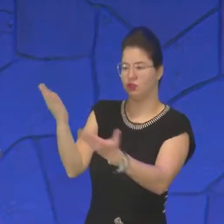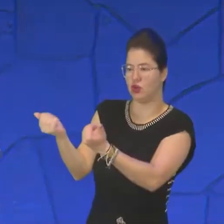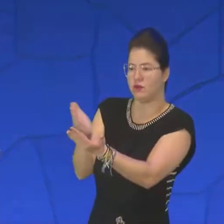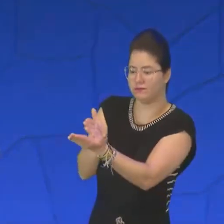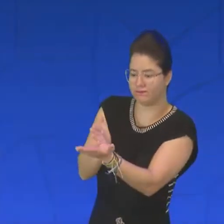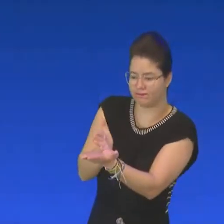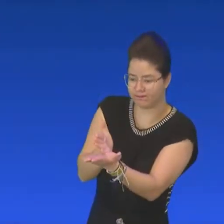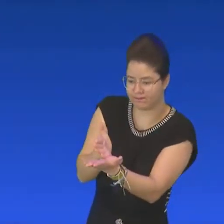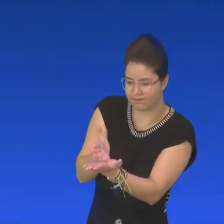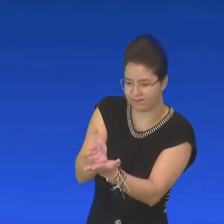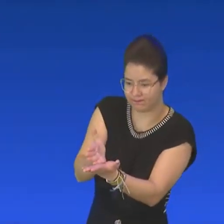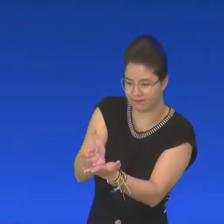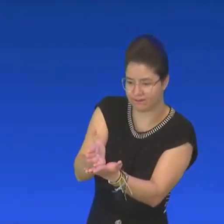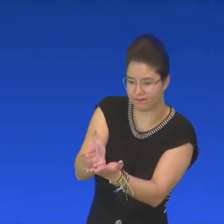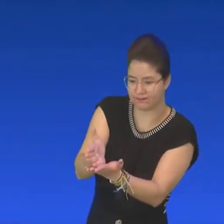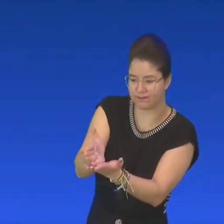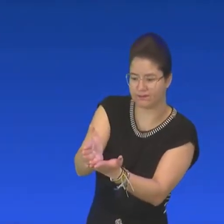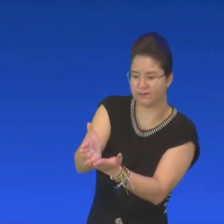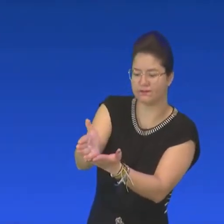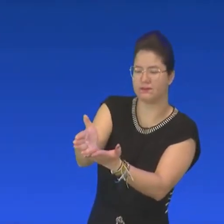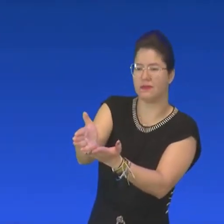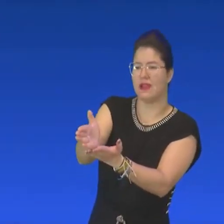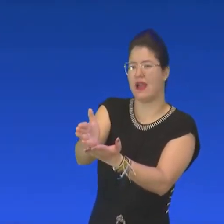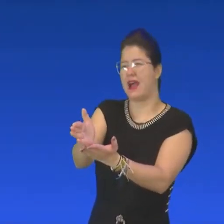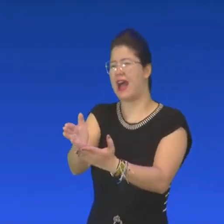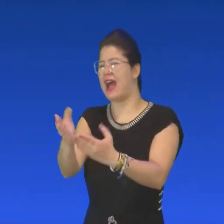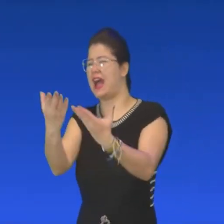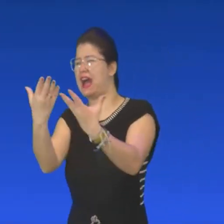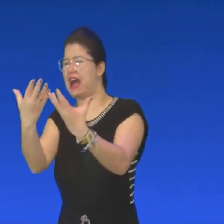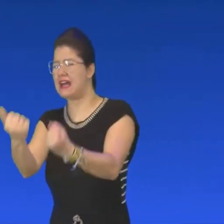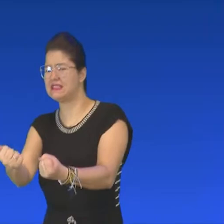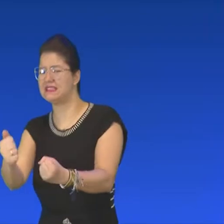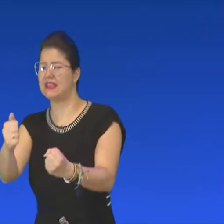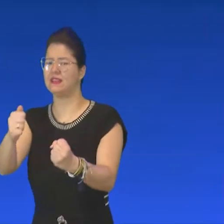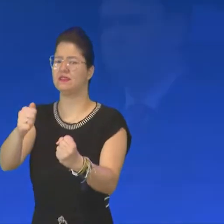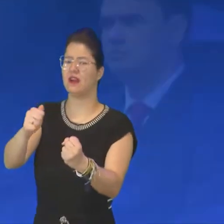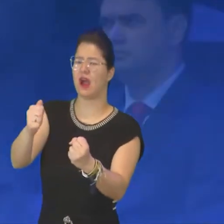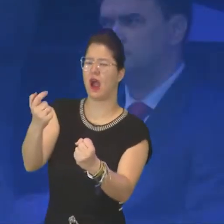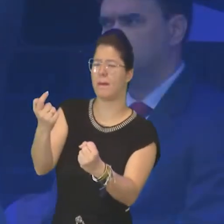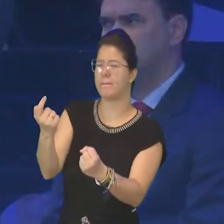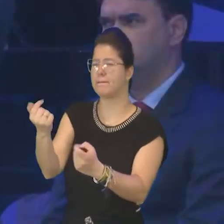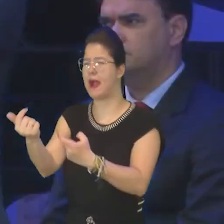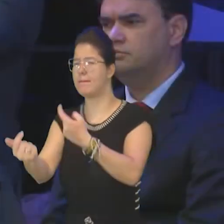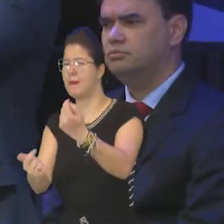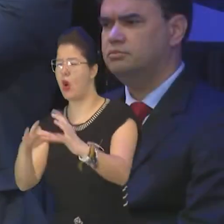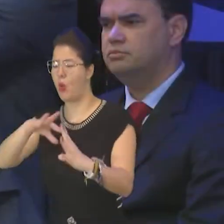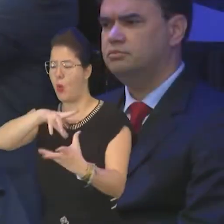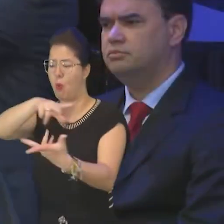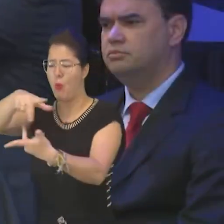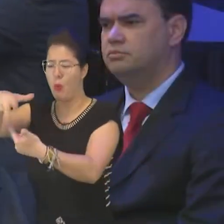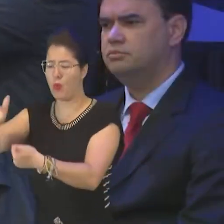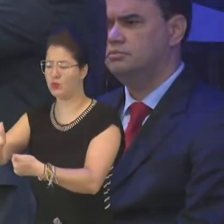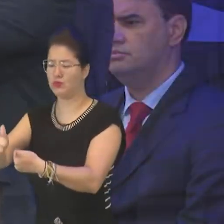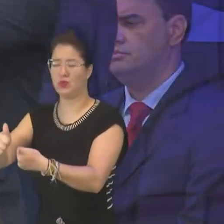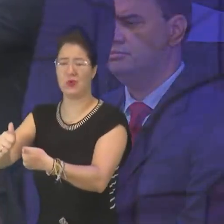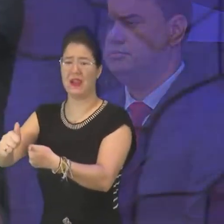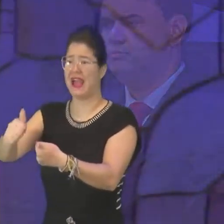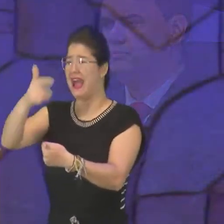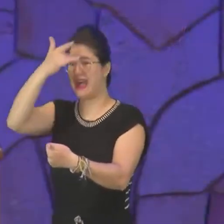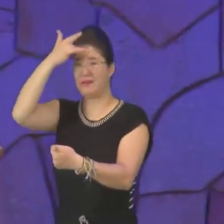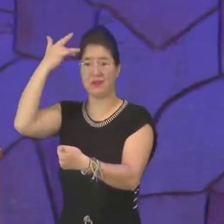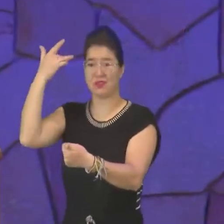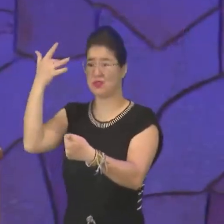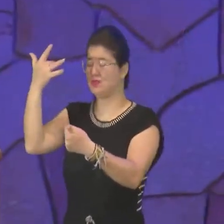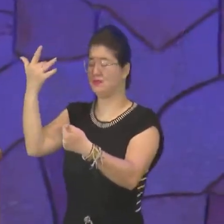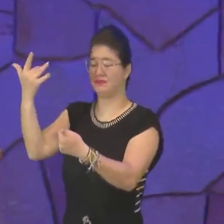quando ele vai então e se abre ao mundo, a igreja fechou ele e colocou essa pessoa numa bolha tão